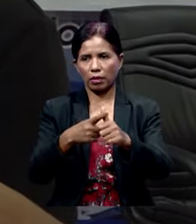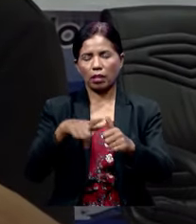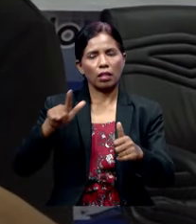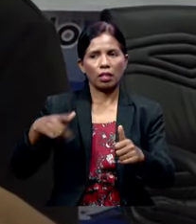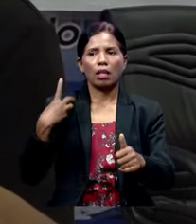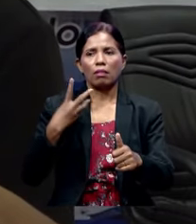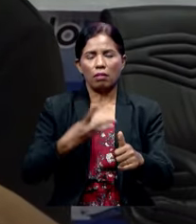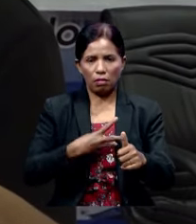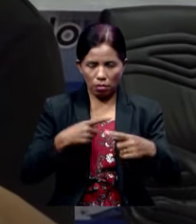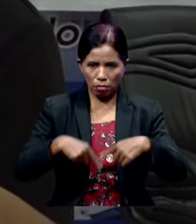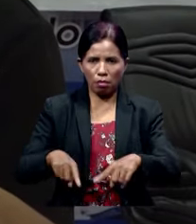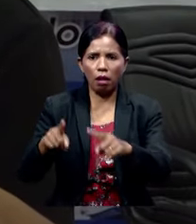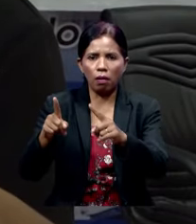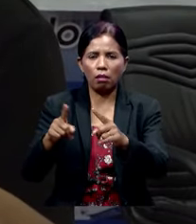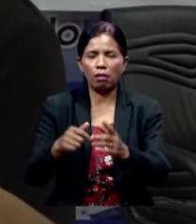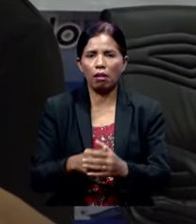se manda fila fali,